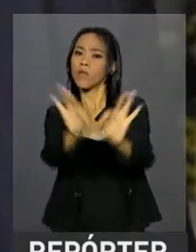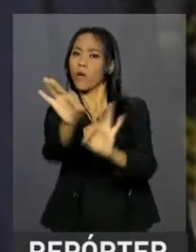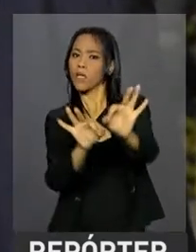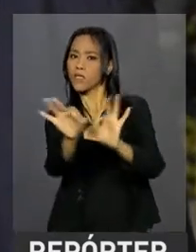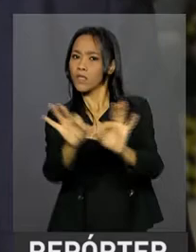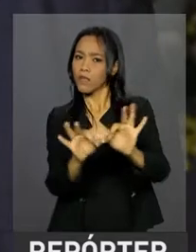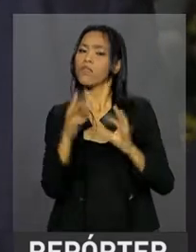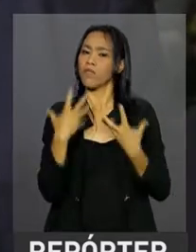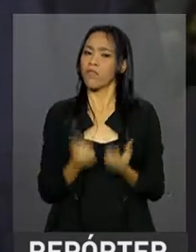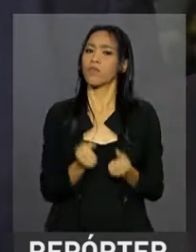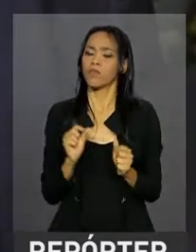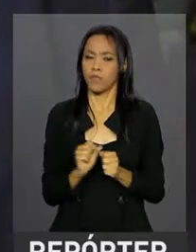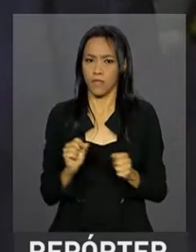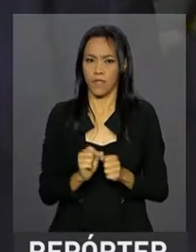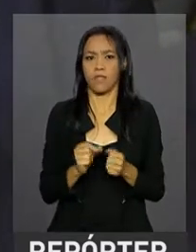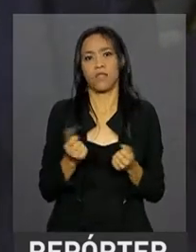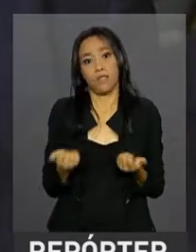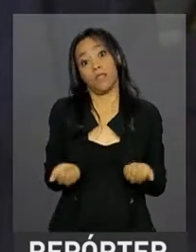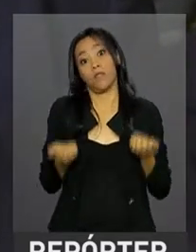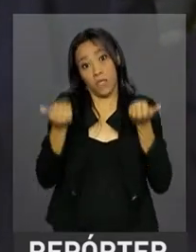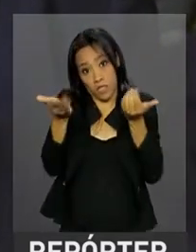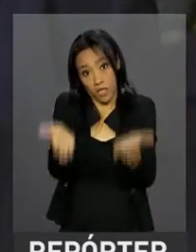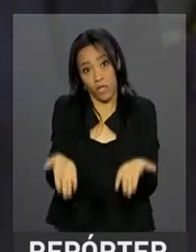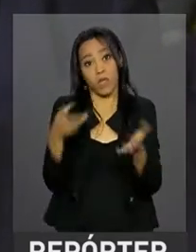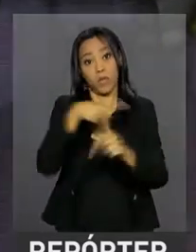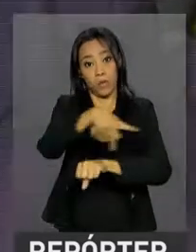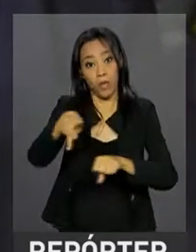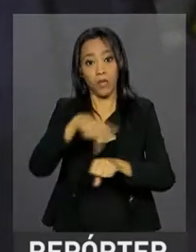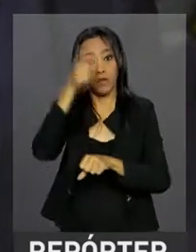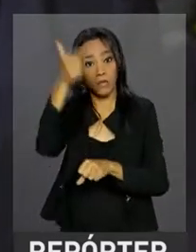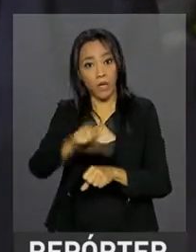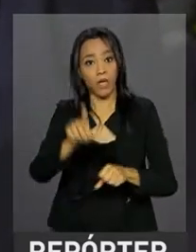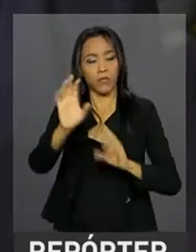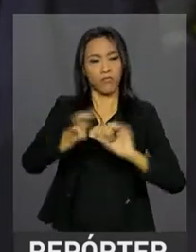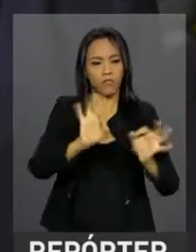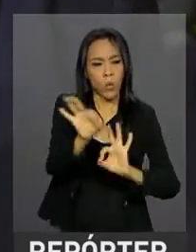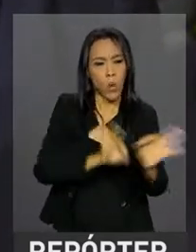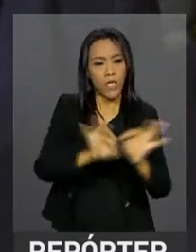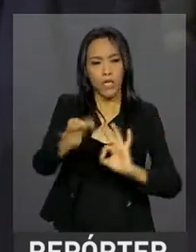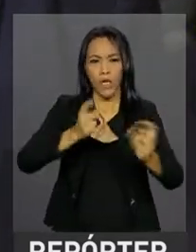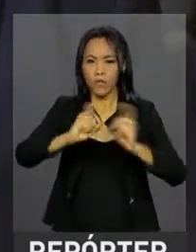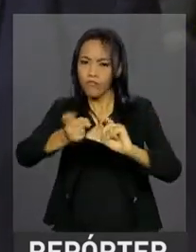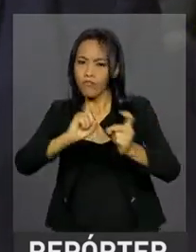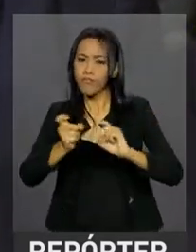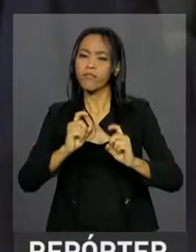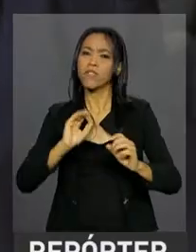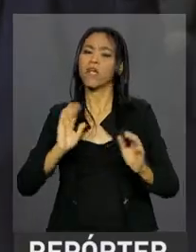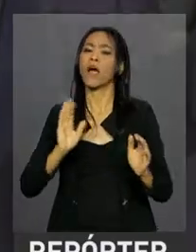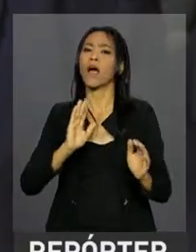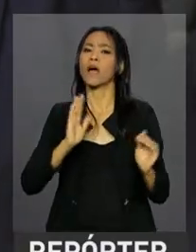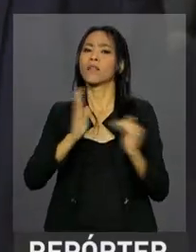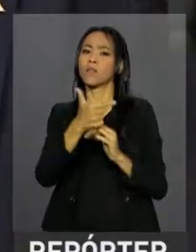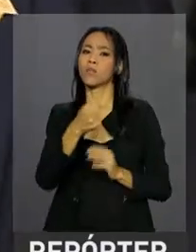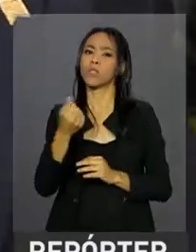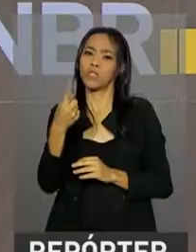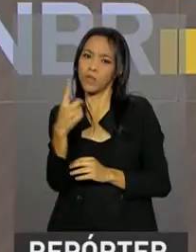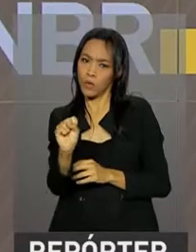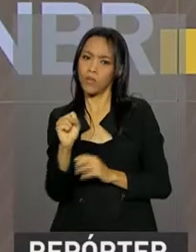Mas fazê-la, de modo que isso que nós estamos entregando, um país mais modernizado para chegar em 2018 e ter o desenvolvimento do